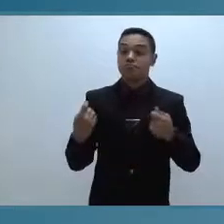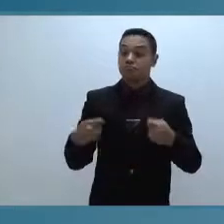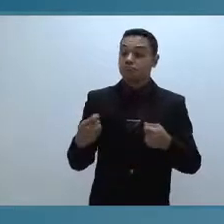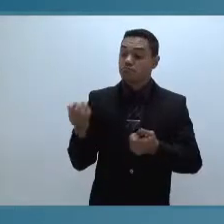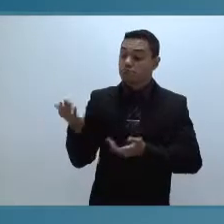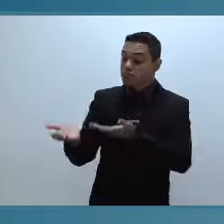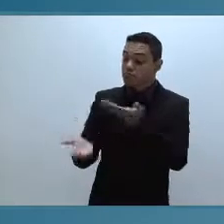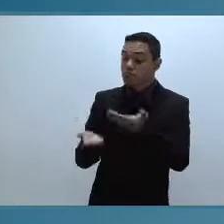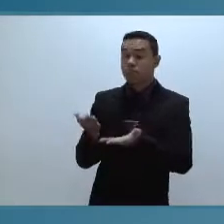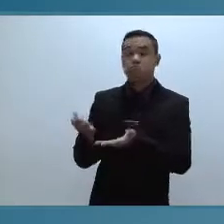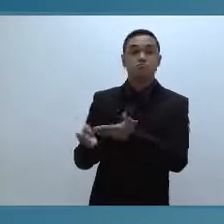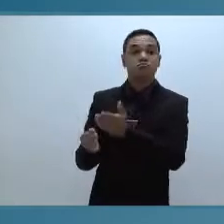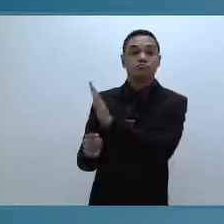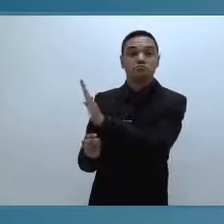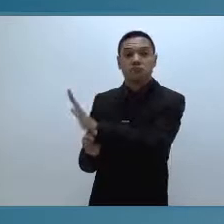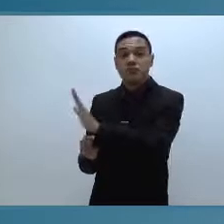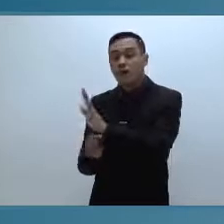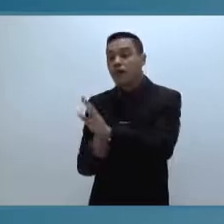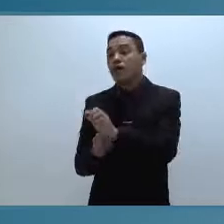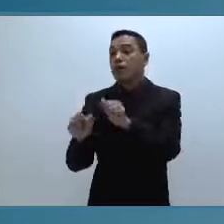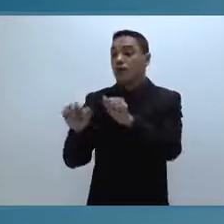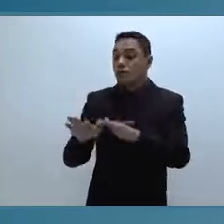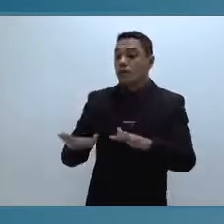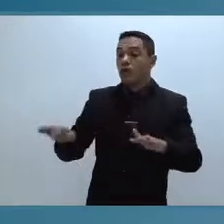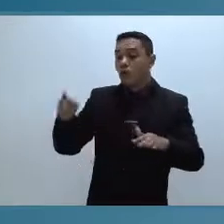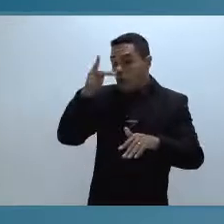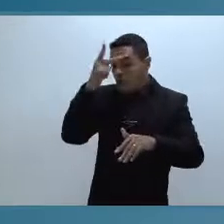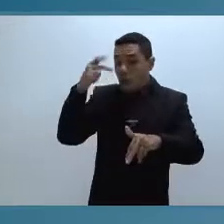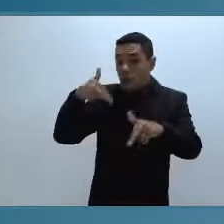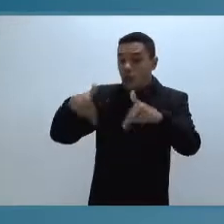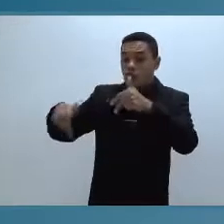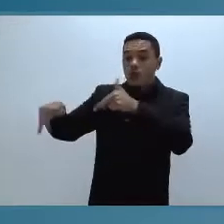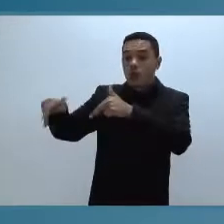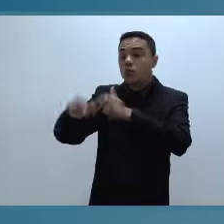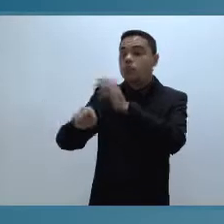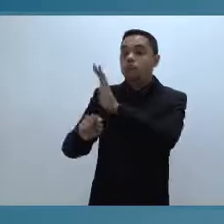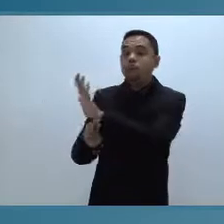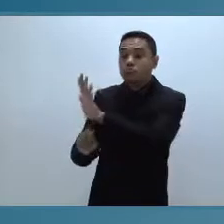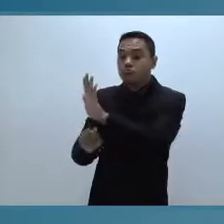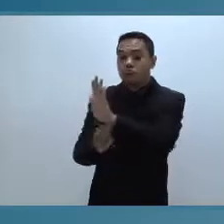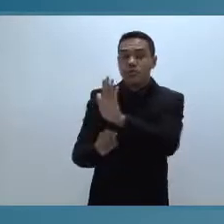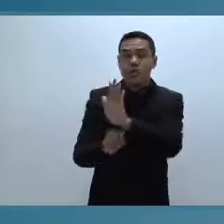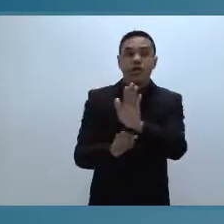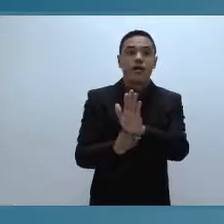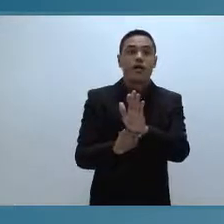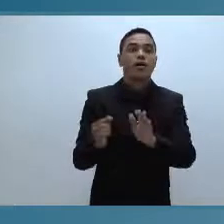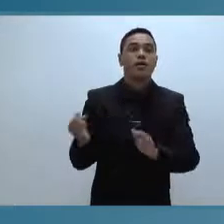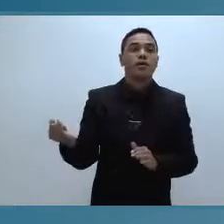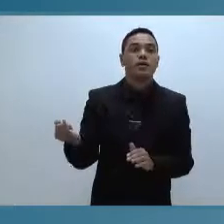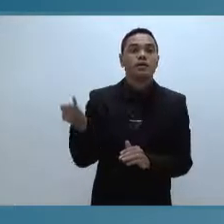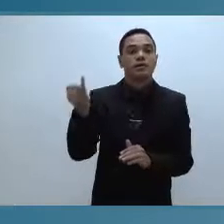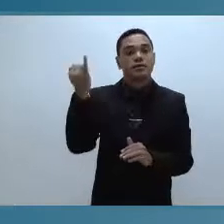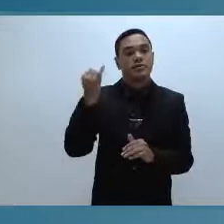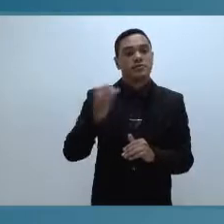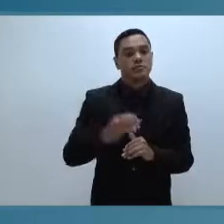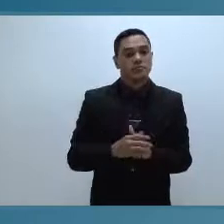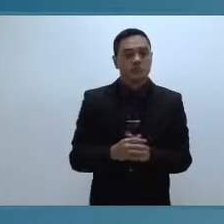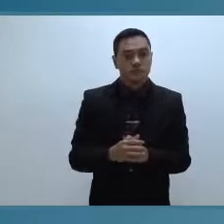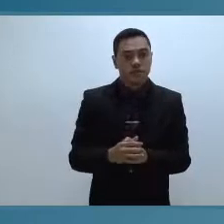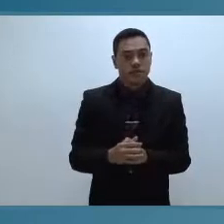funções, diante disso, a afirmação lançada pelo solicitante, desde que admitida pelo